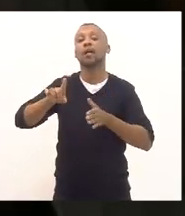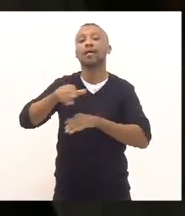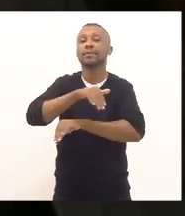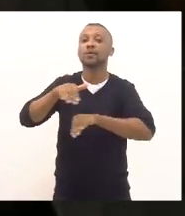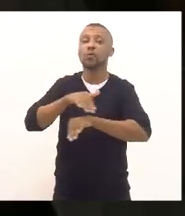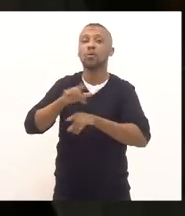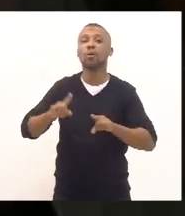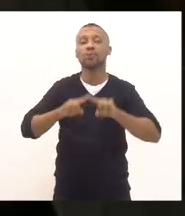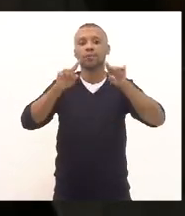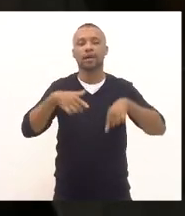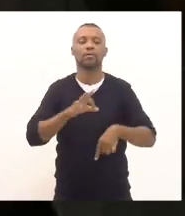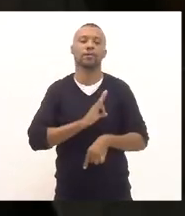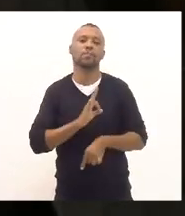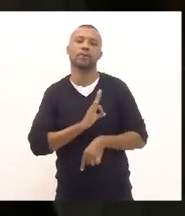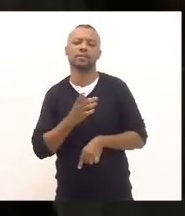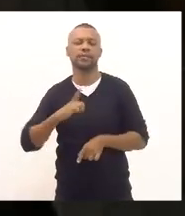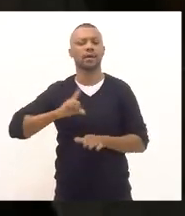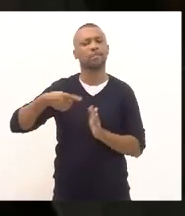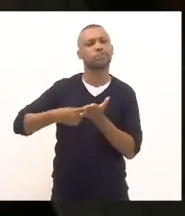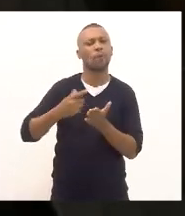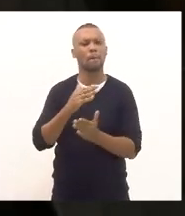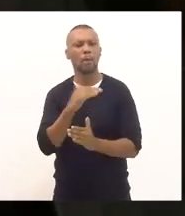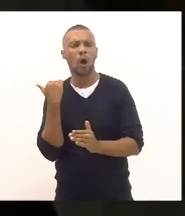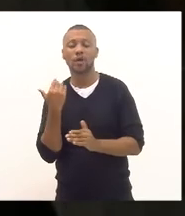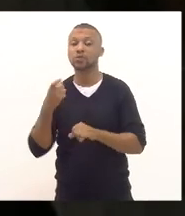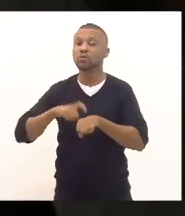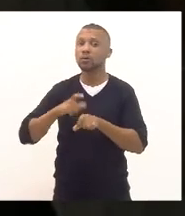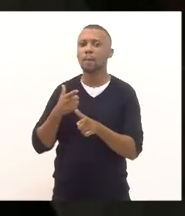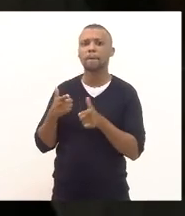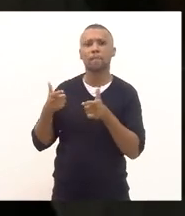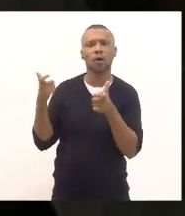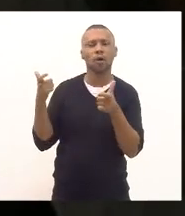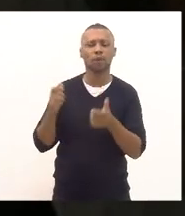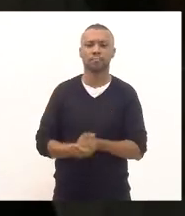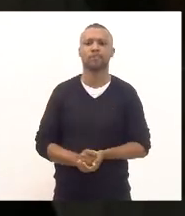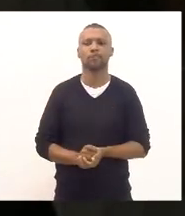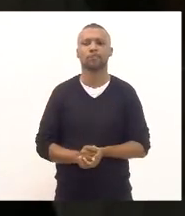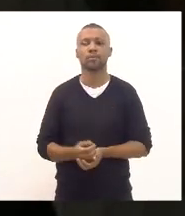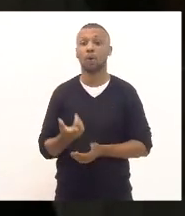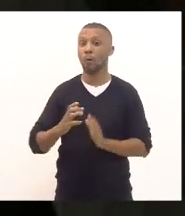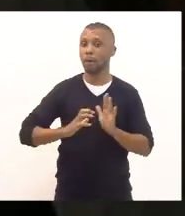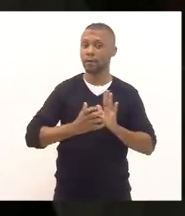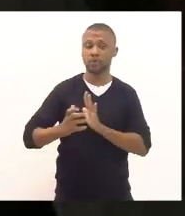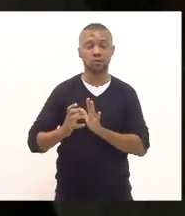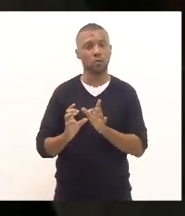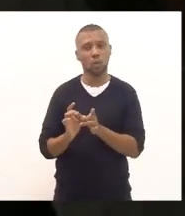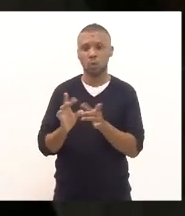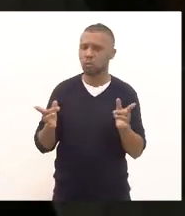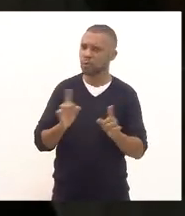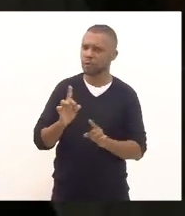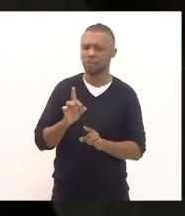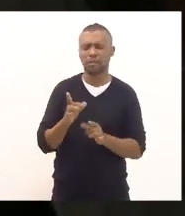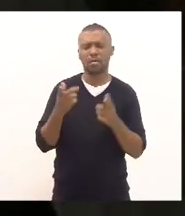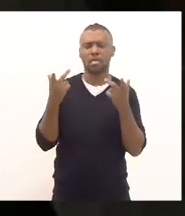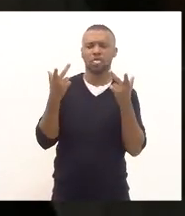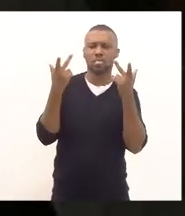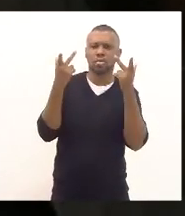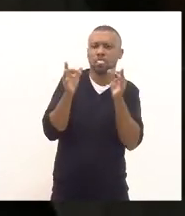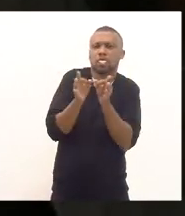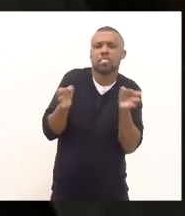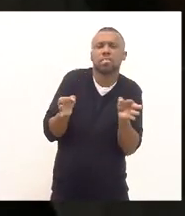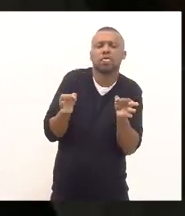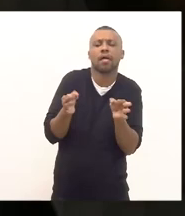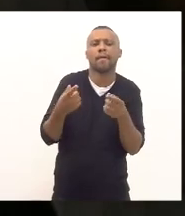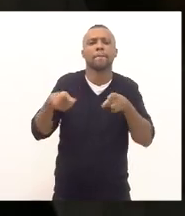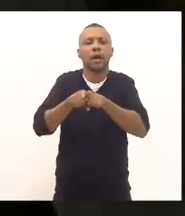os agentes segurança envolvidos em morte e operações policiais PSB não vai deixar que isso fique banalizado ao lado de outras